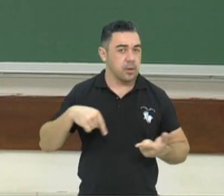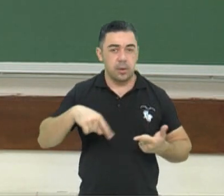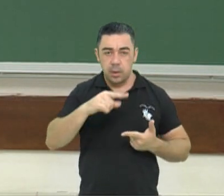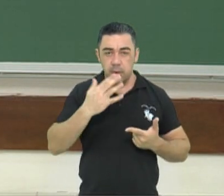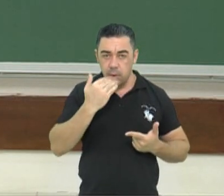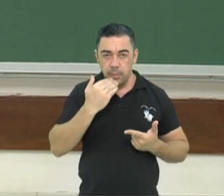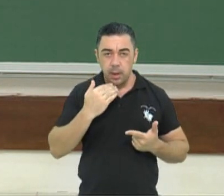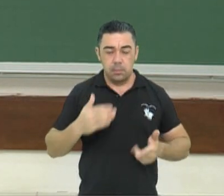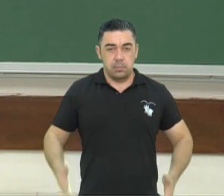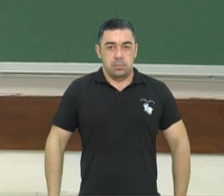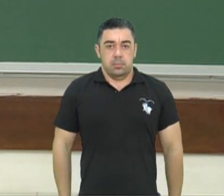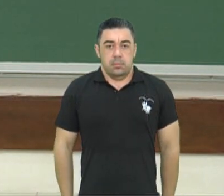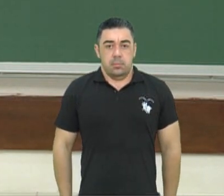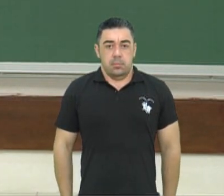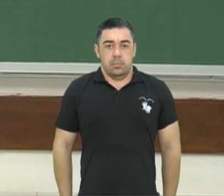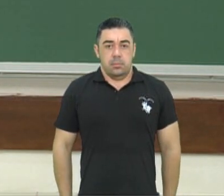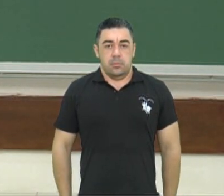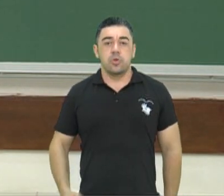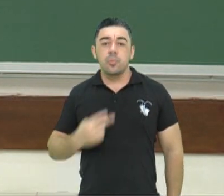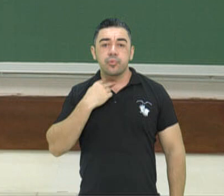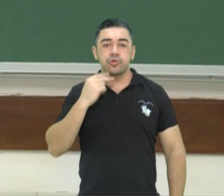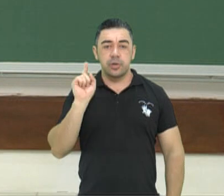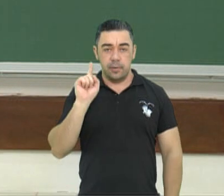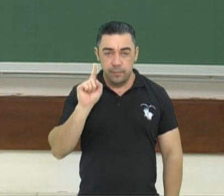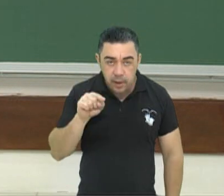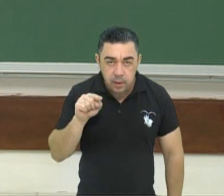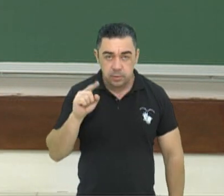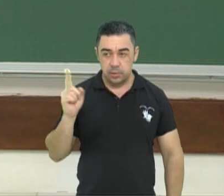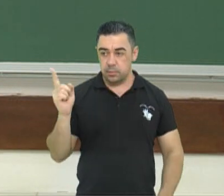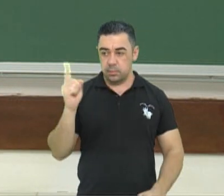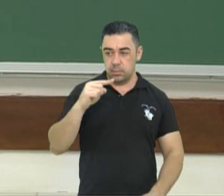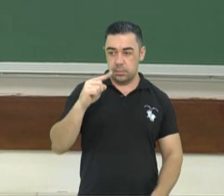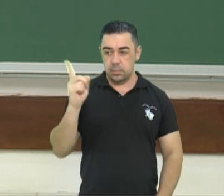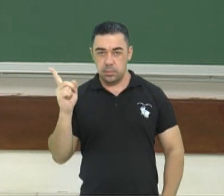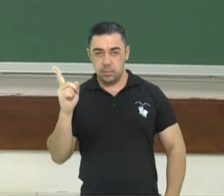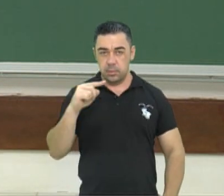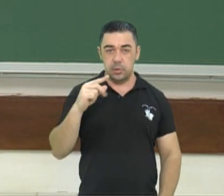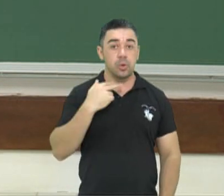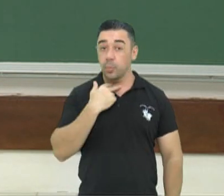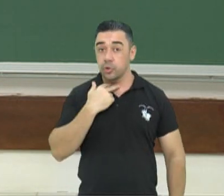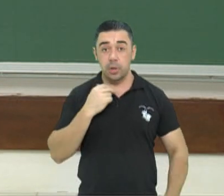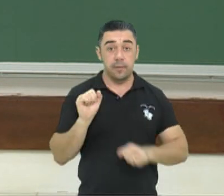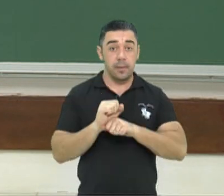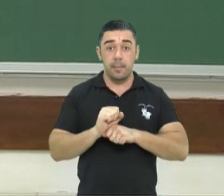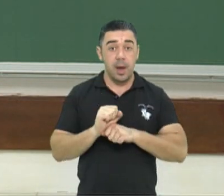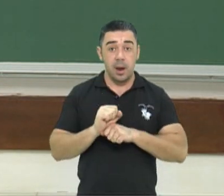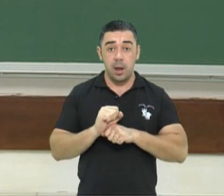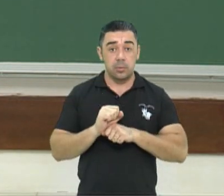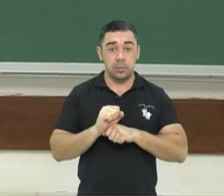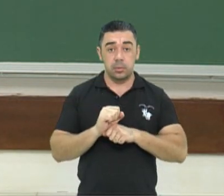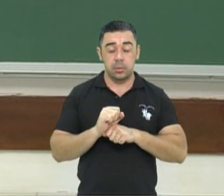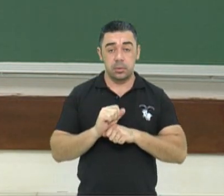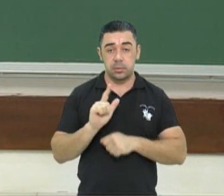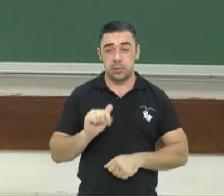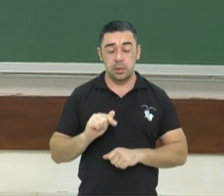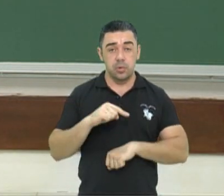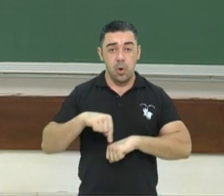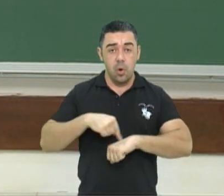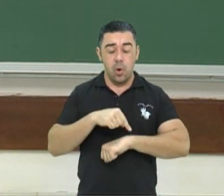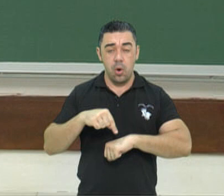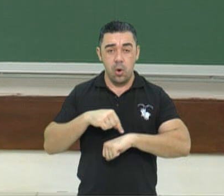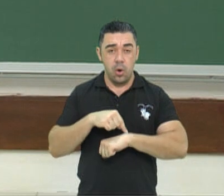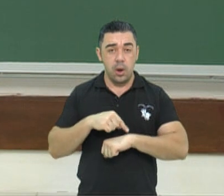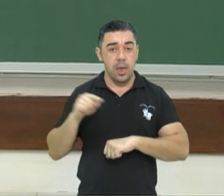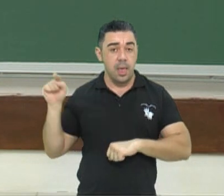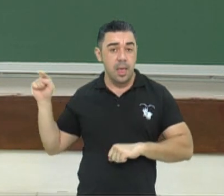que ficar reto, porque se ela fizesse assim para frente, iria derrubar ele. E ele, se fizesse assim para frente, derrubaria ela. Então, ela está mostrando nessa